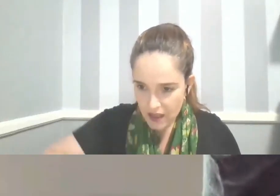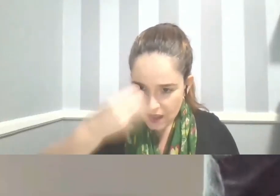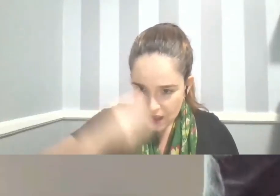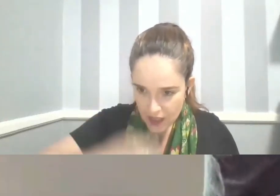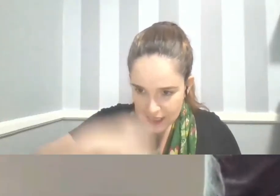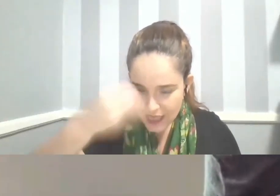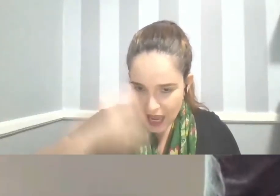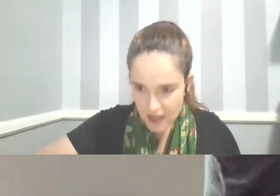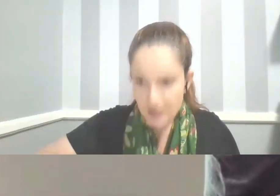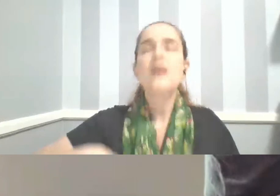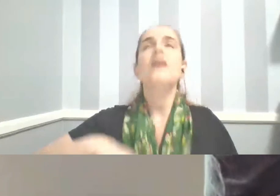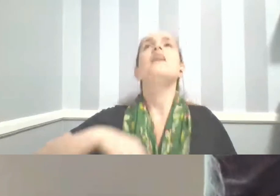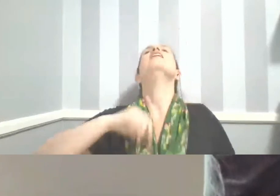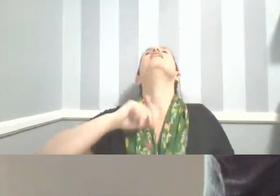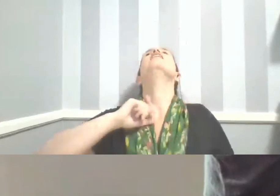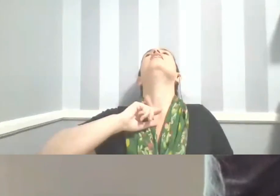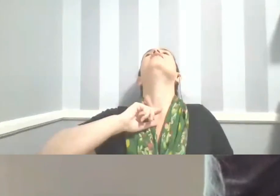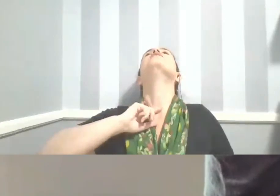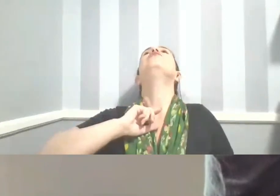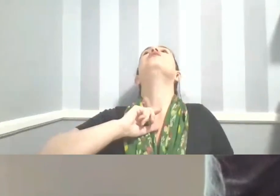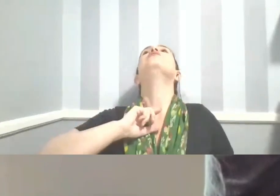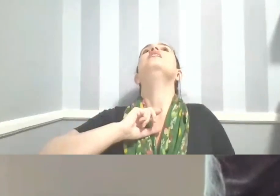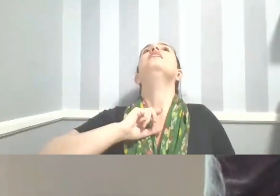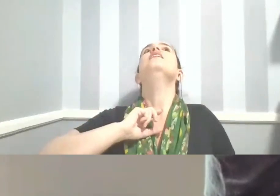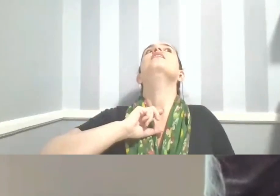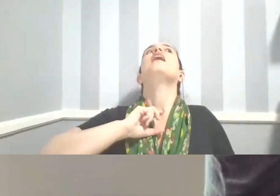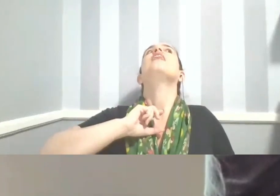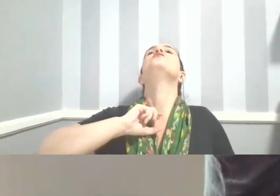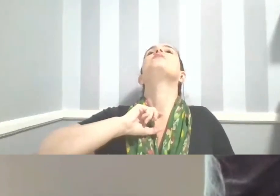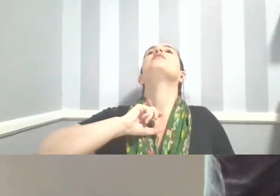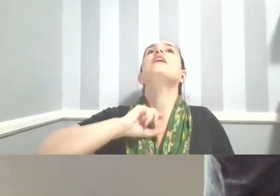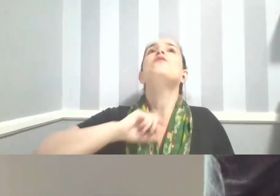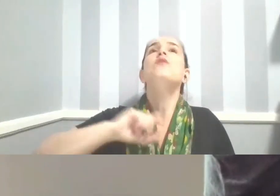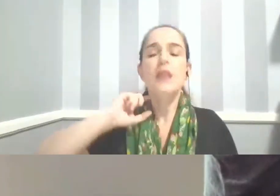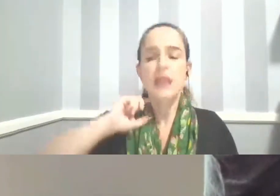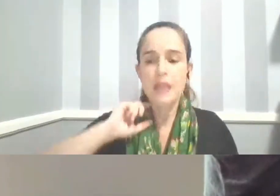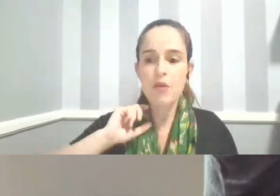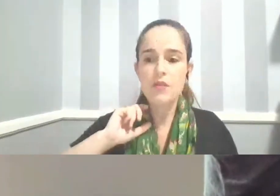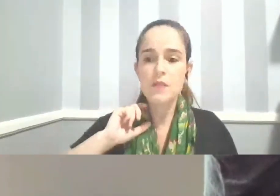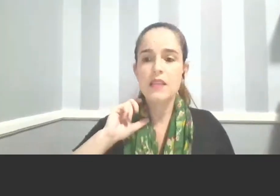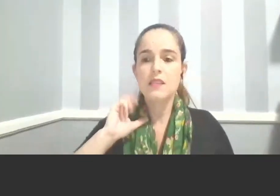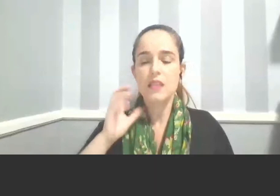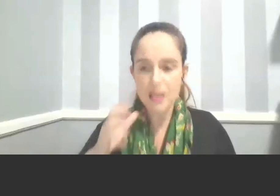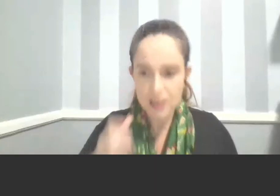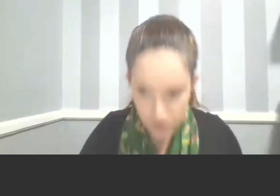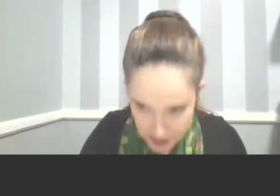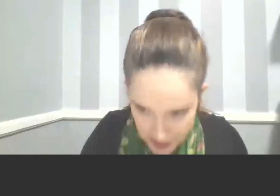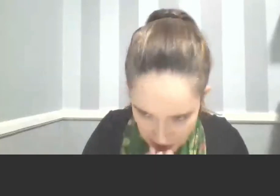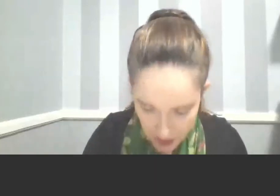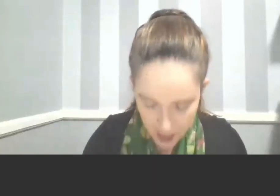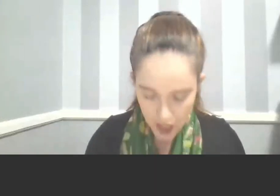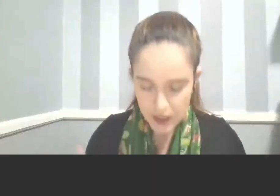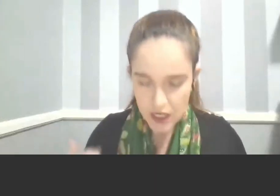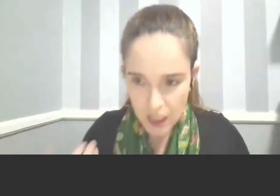vai sair. Eu não vou engolir, a vítima não vai engolir e nem broncoaspirar esse sangue. Então,